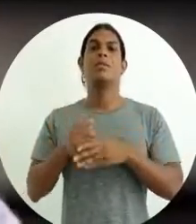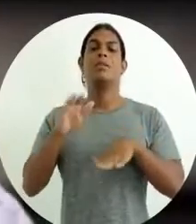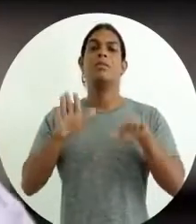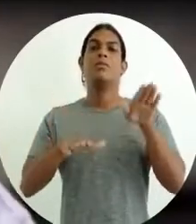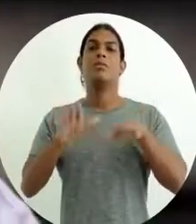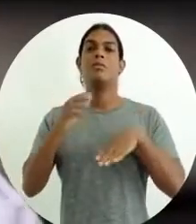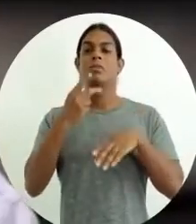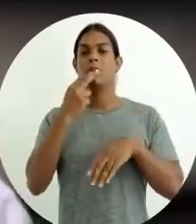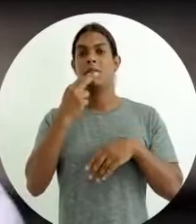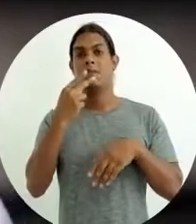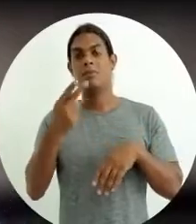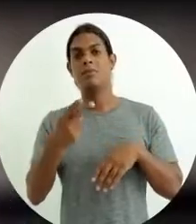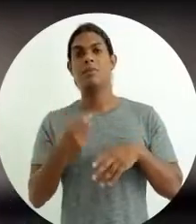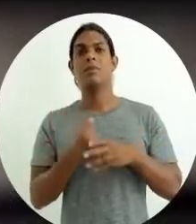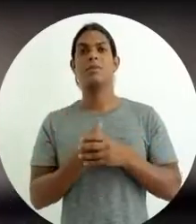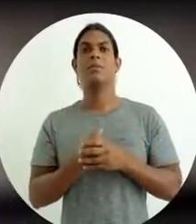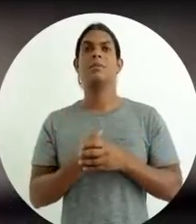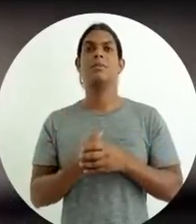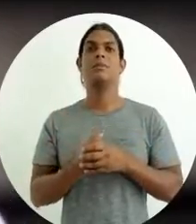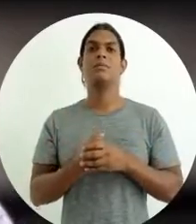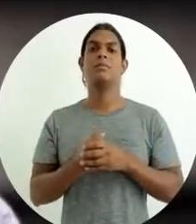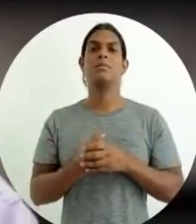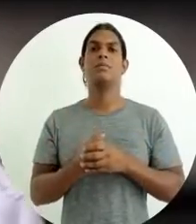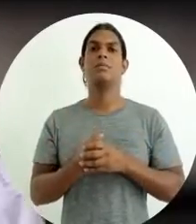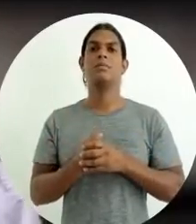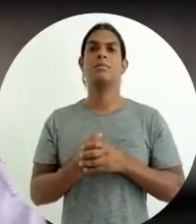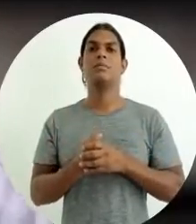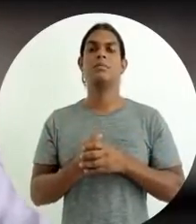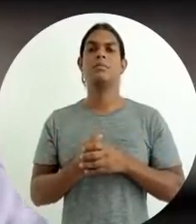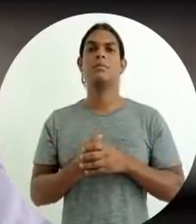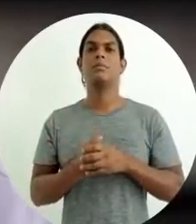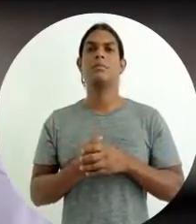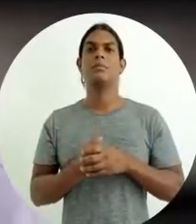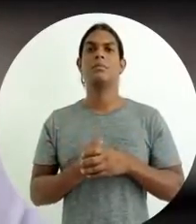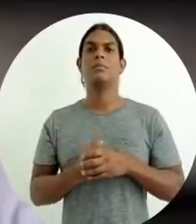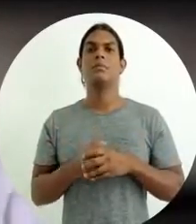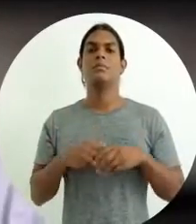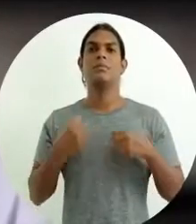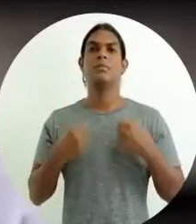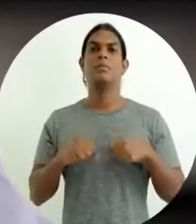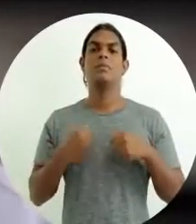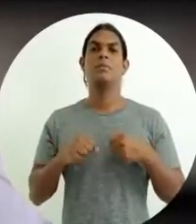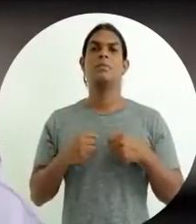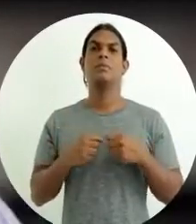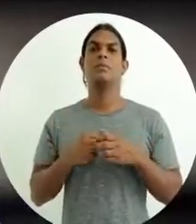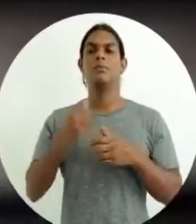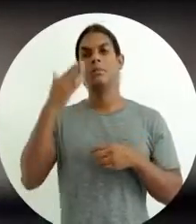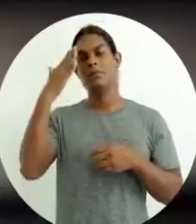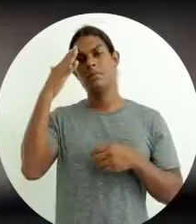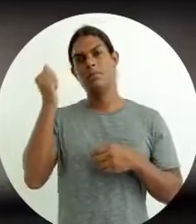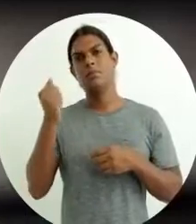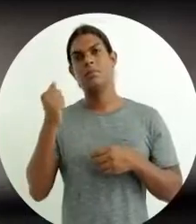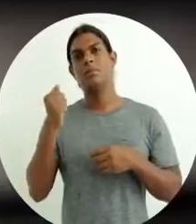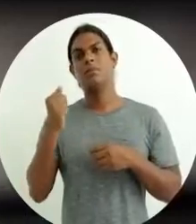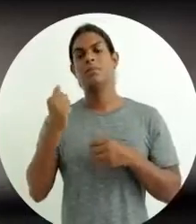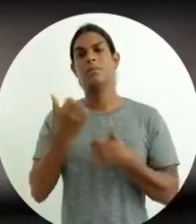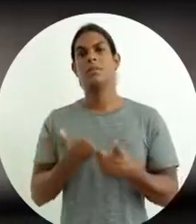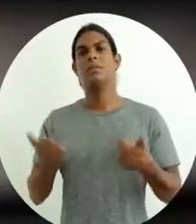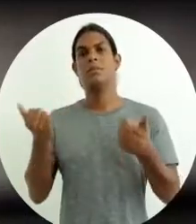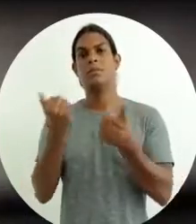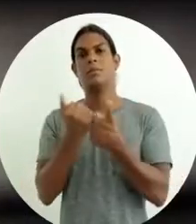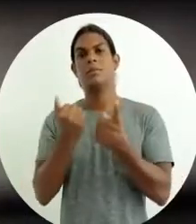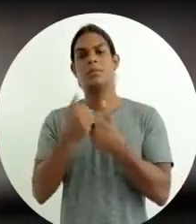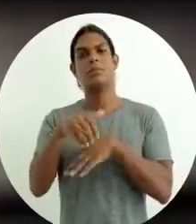alguns símbolos, algumas nomenclaturas, né? Vai ter que saber lidar com todas as pessoas que ingressam e que